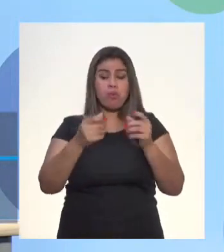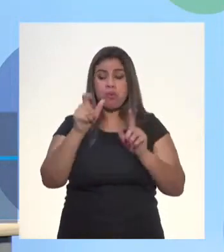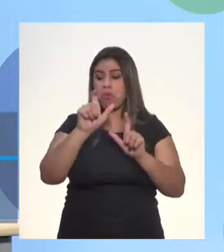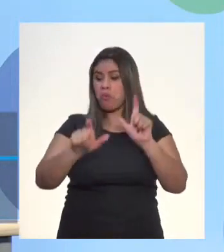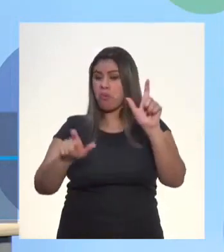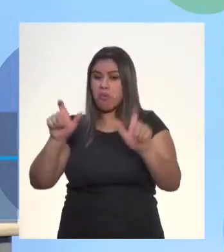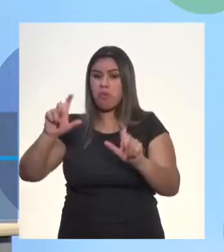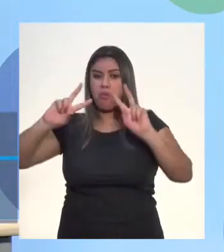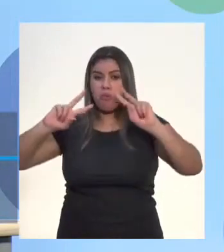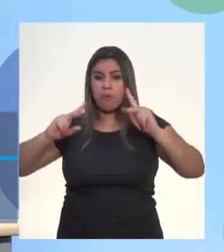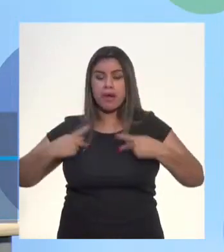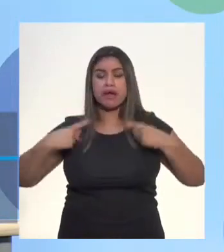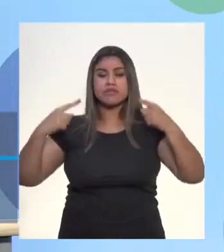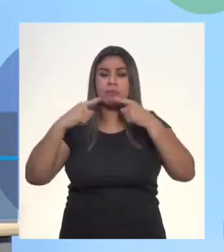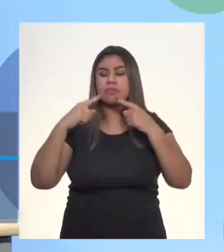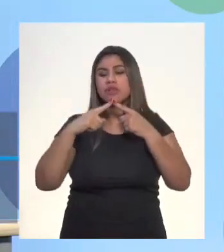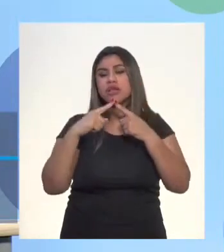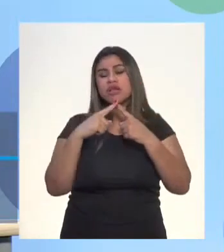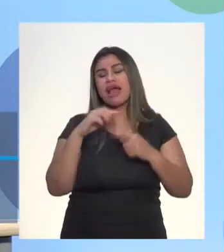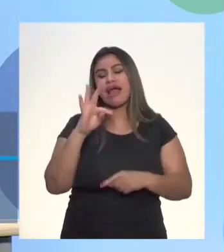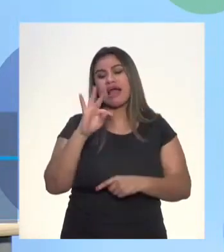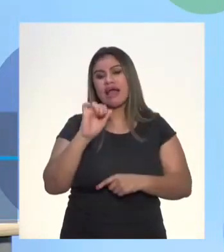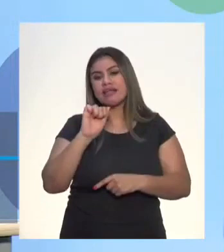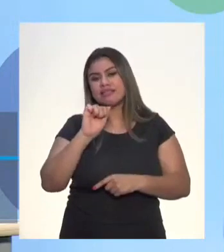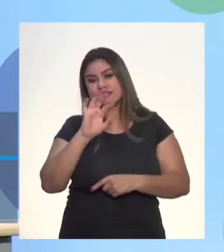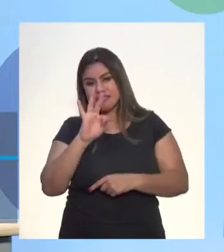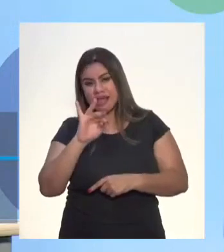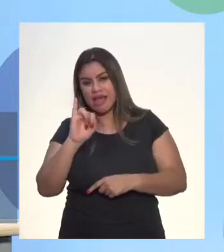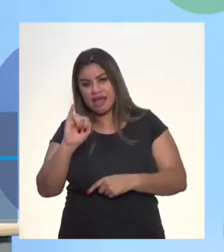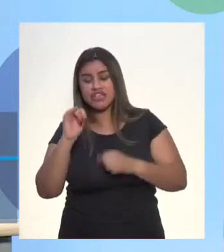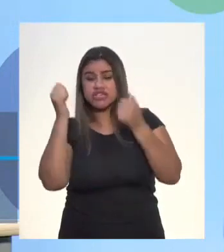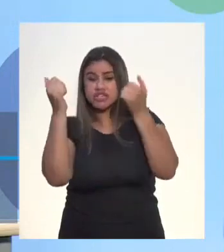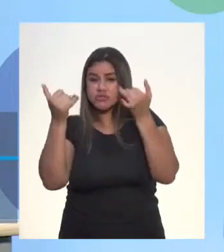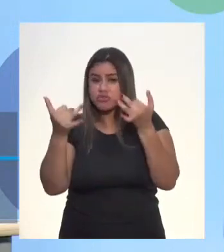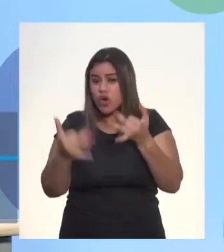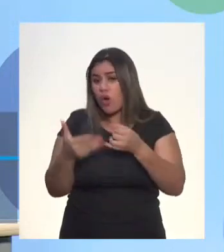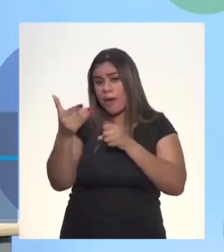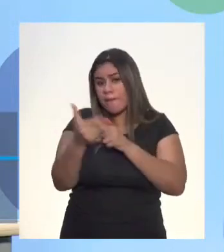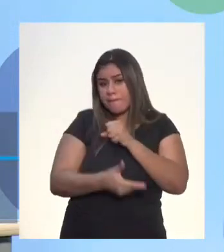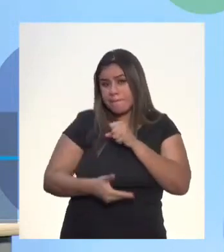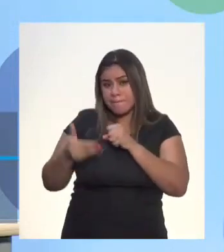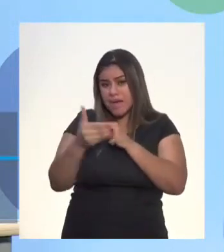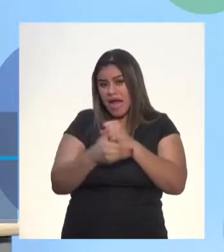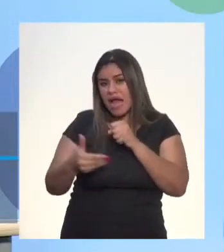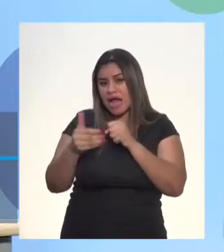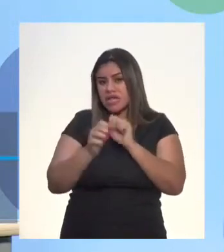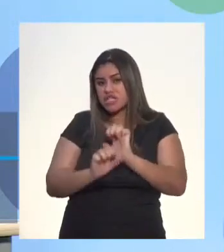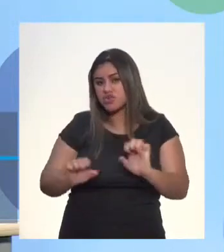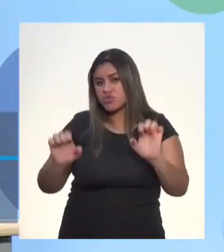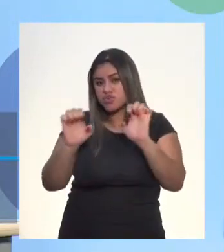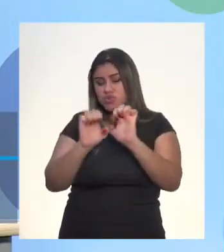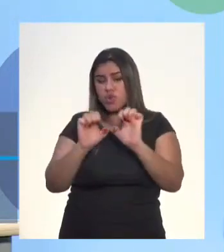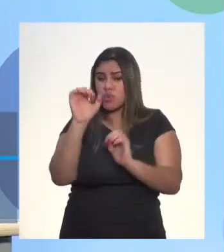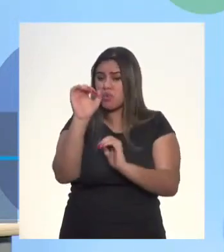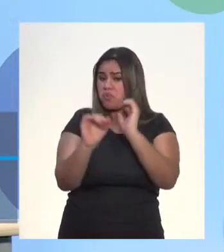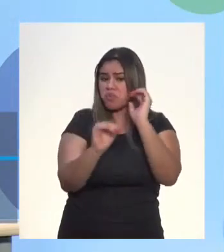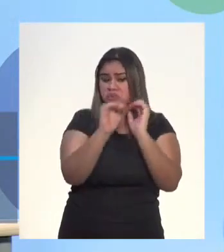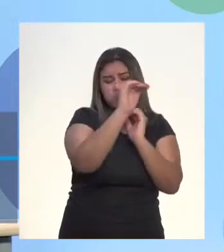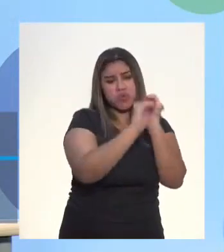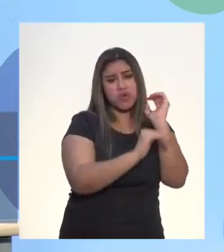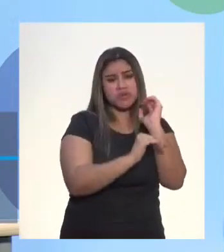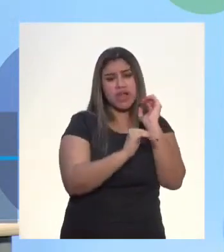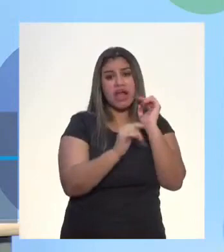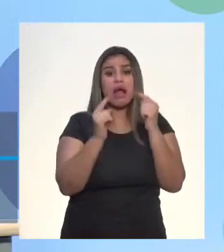naquilo que a Tati trouxe, que é o fundamento, é assim a estrutura, né, do conceito de desigualdade, que é a questão